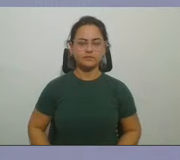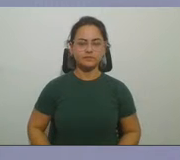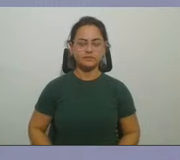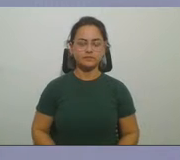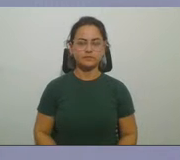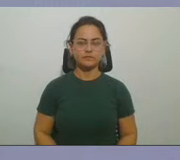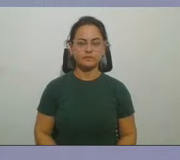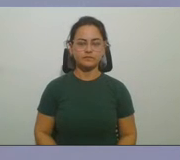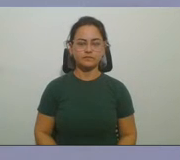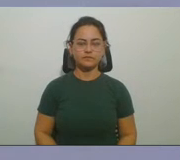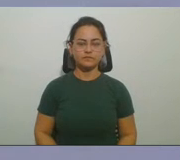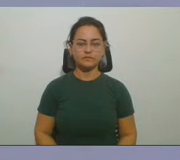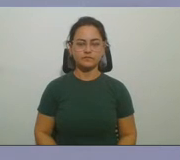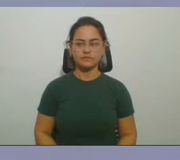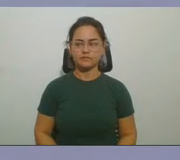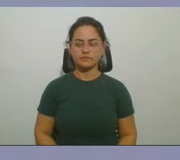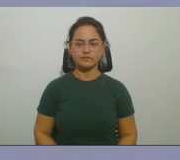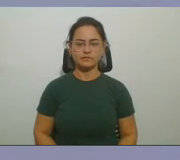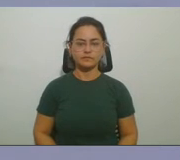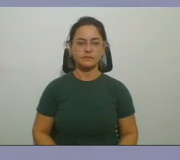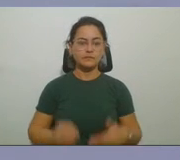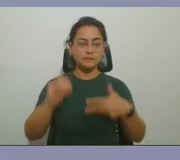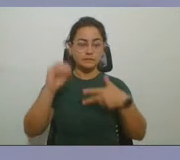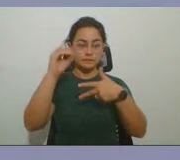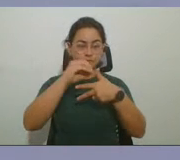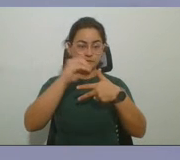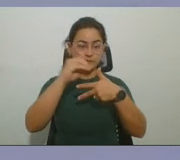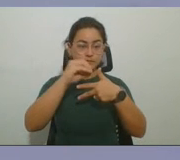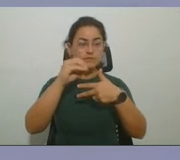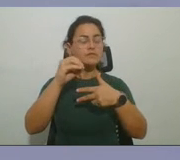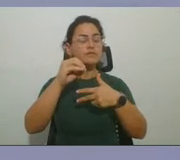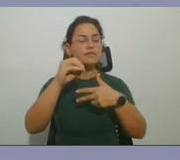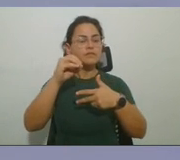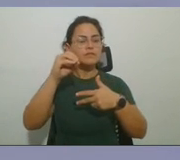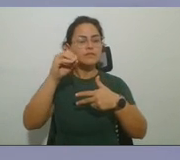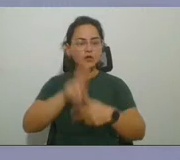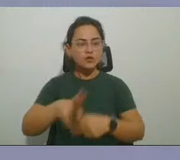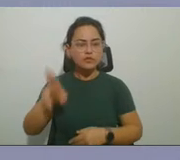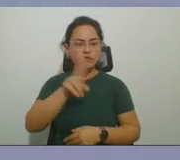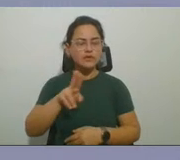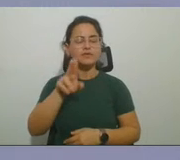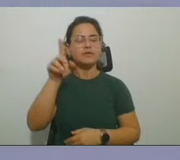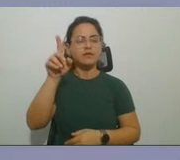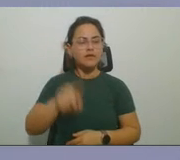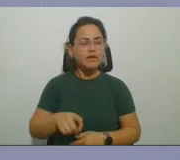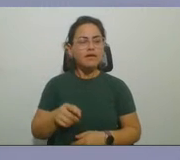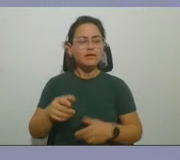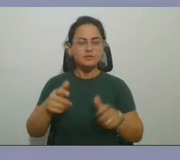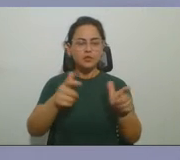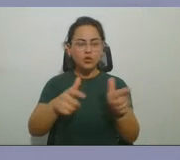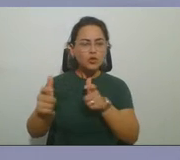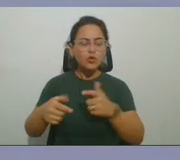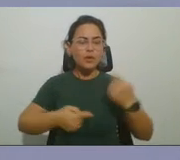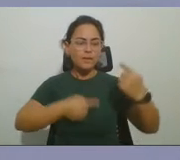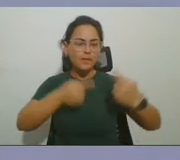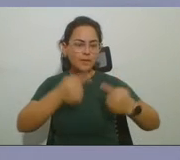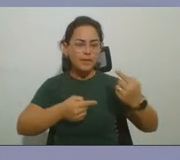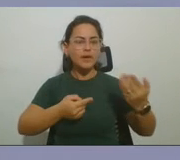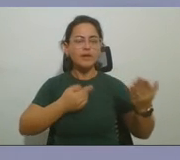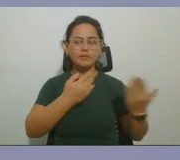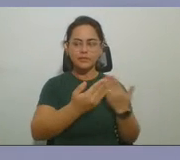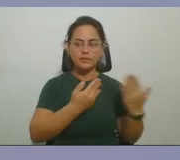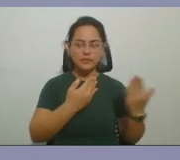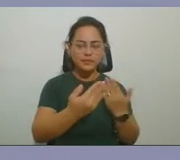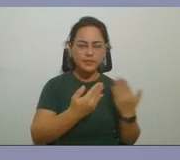A universidade, portanto, cumpre o seu papel ao promover espaços de diálogos coletivos, de troca